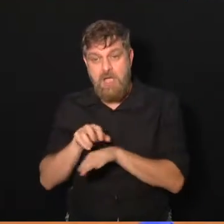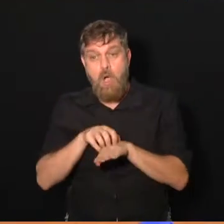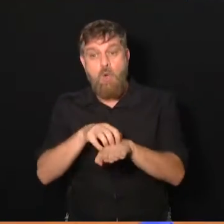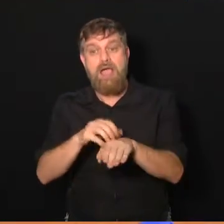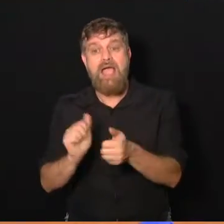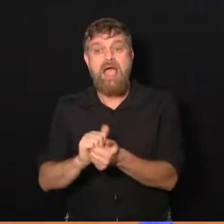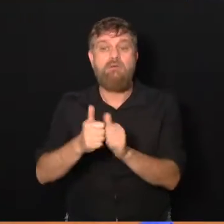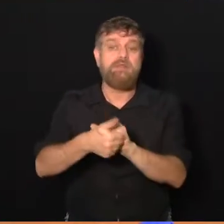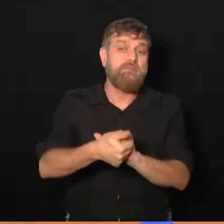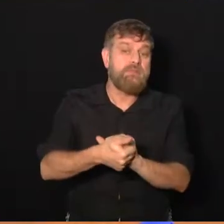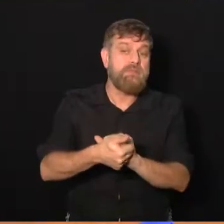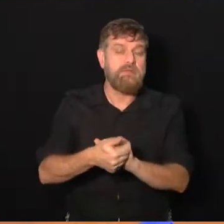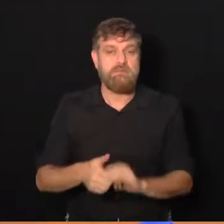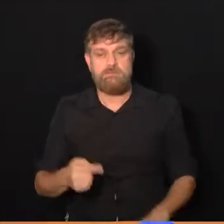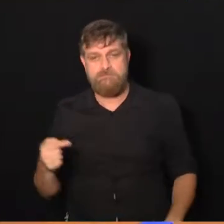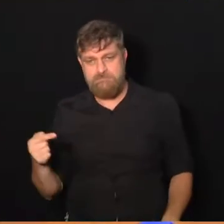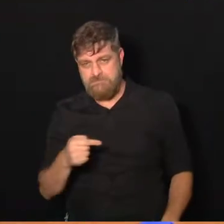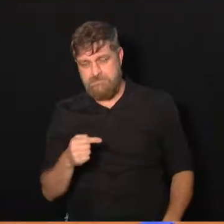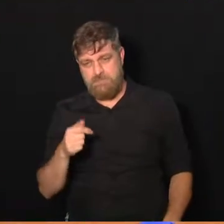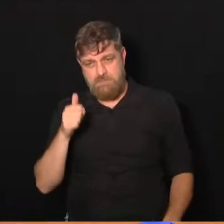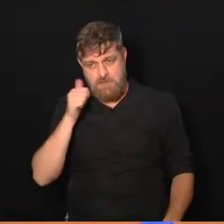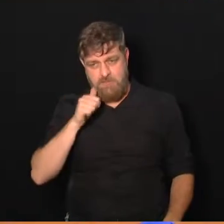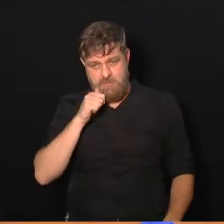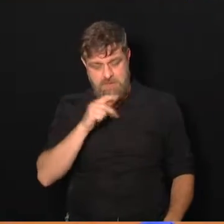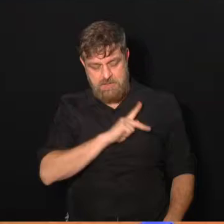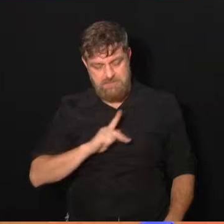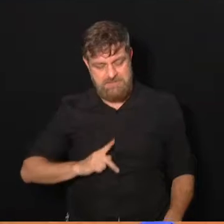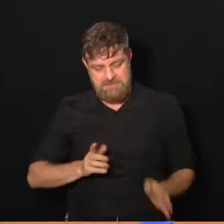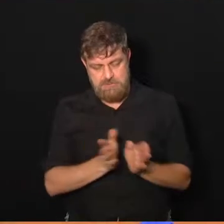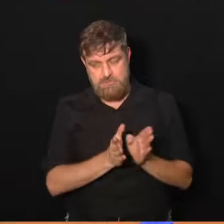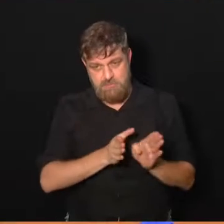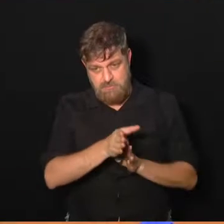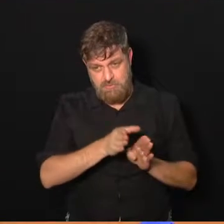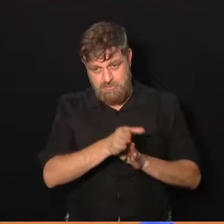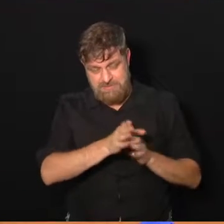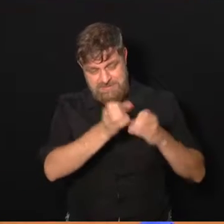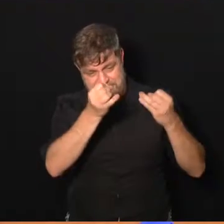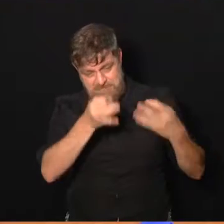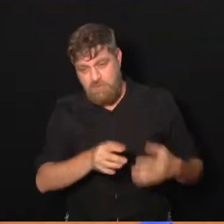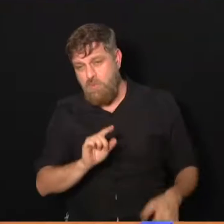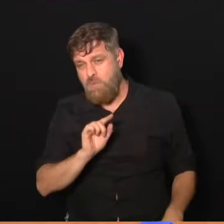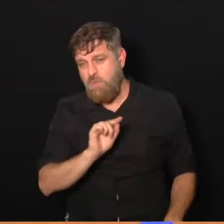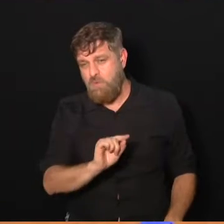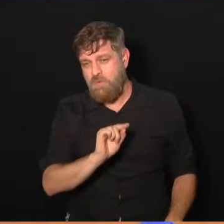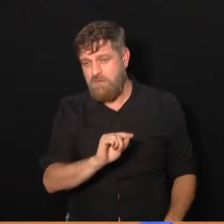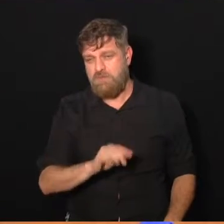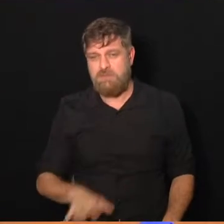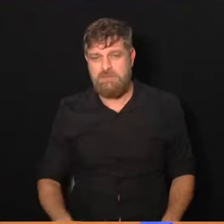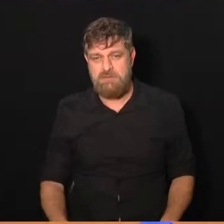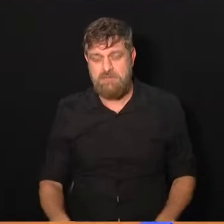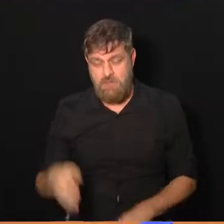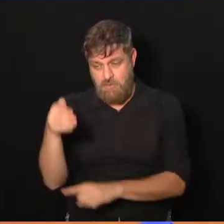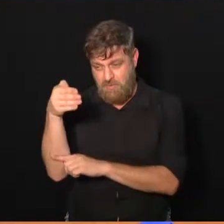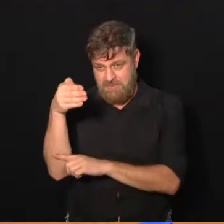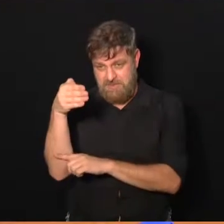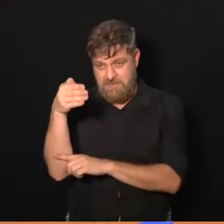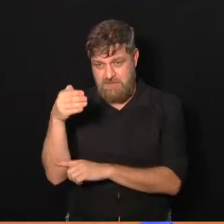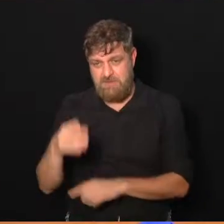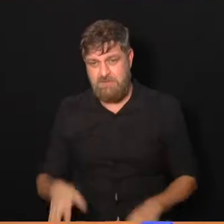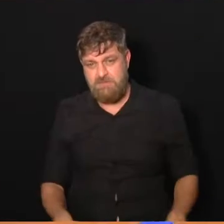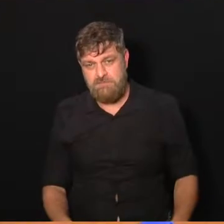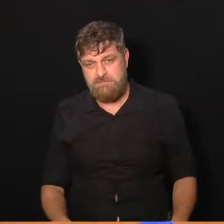adaptado? Uma questão que a Maria José levantou desses lares temporários e de alguns hotelzinhos